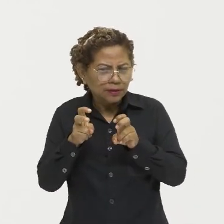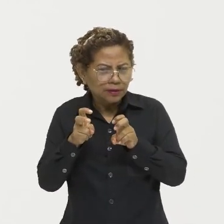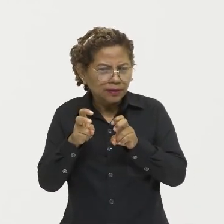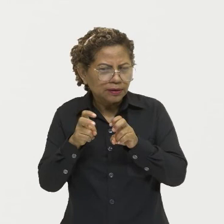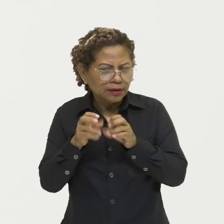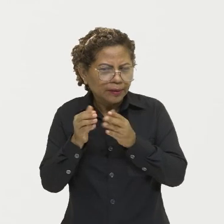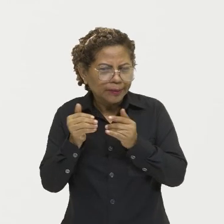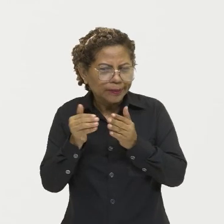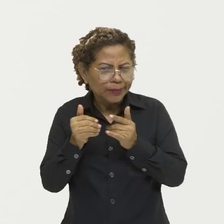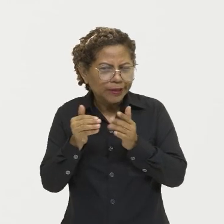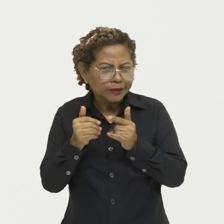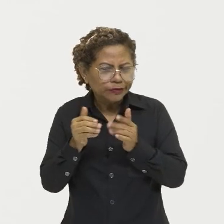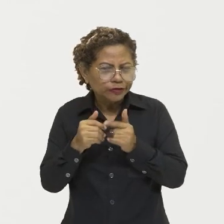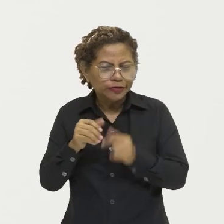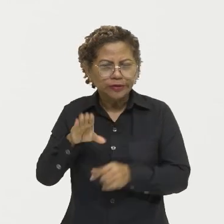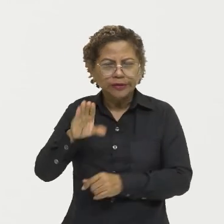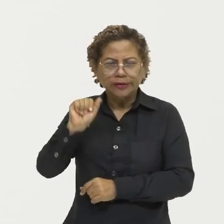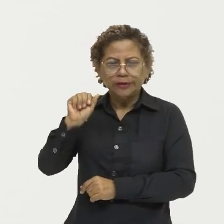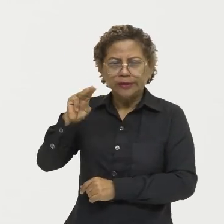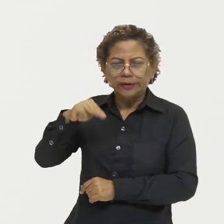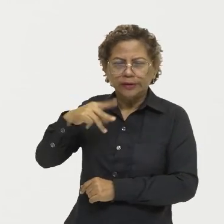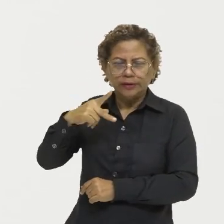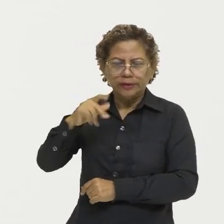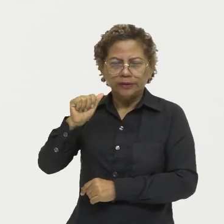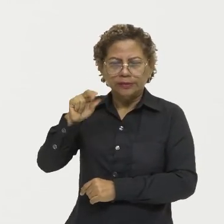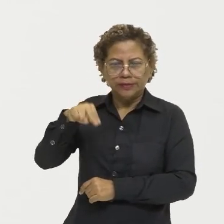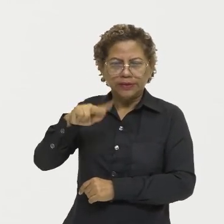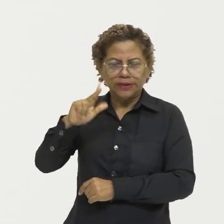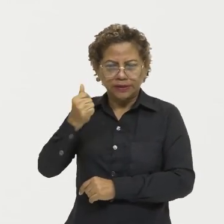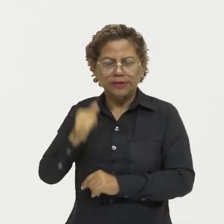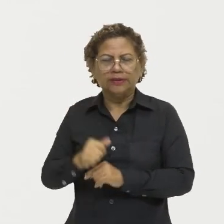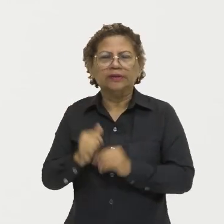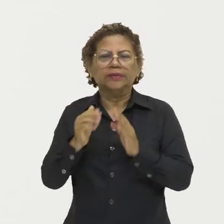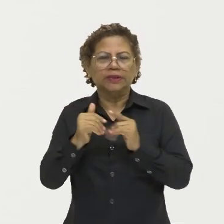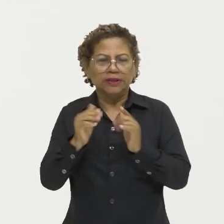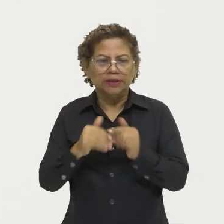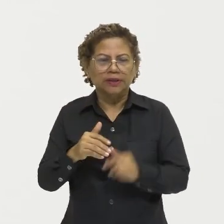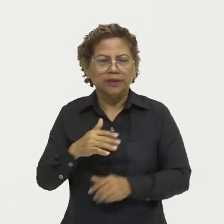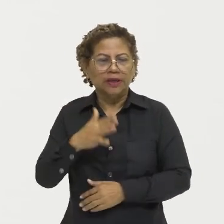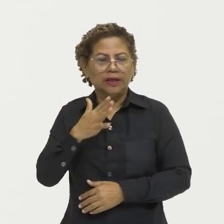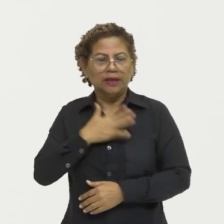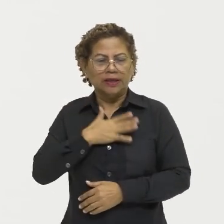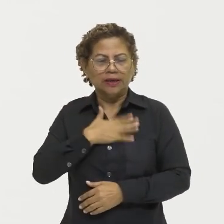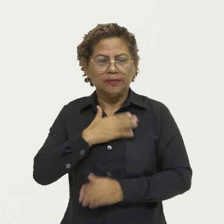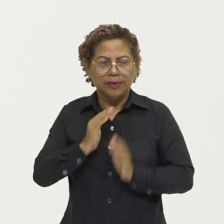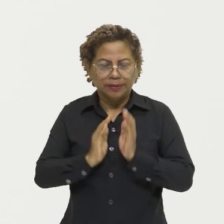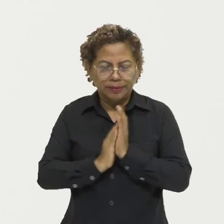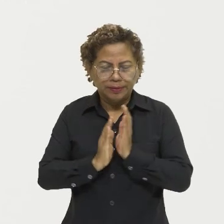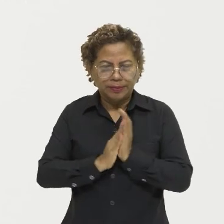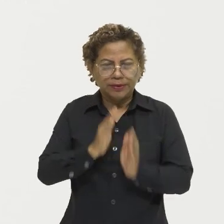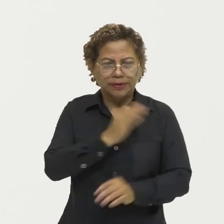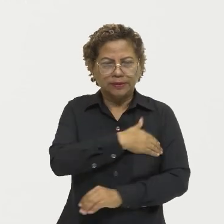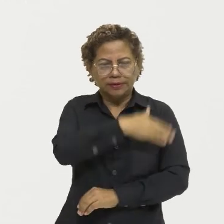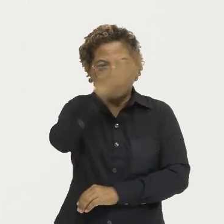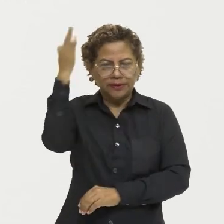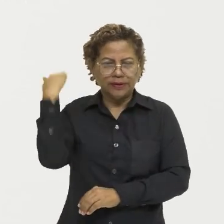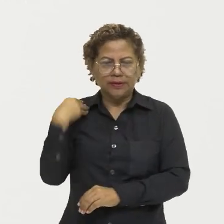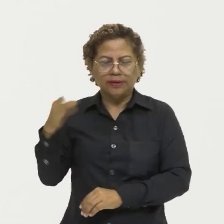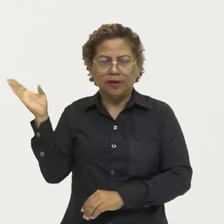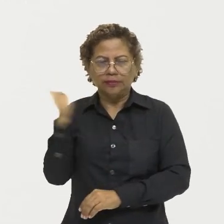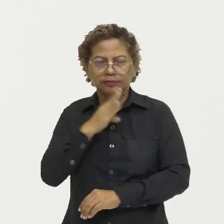apelação, né, na linguagem dessa oração. Ó. Minha Nossa Senhora da Aprovação das campanhas justas e